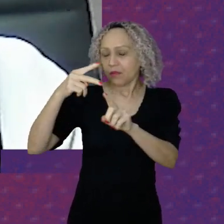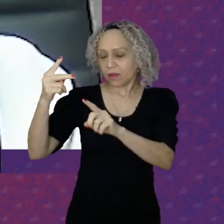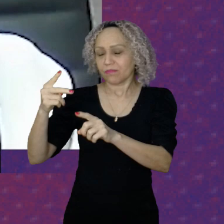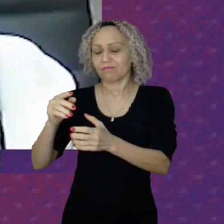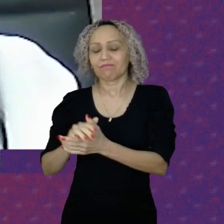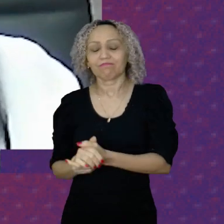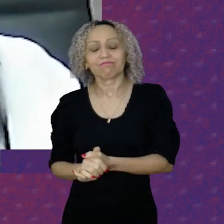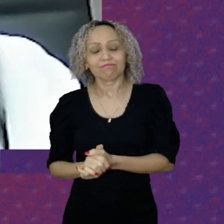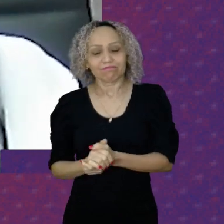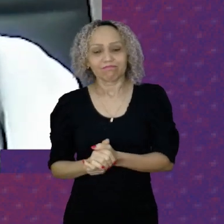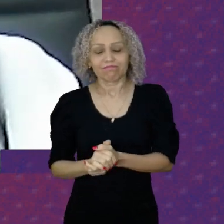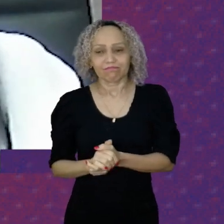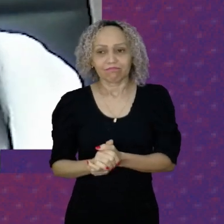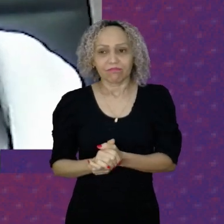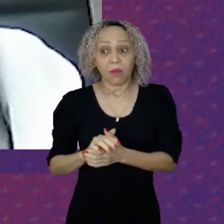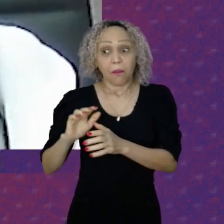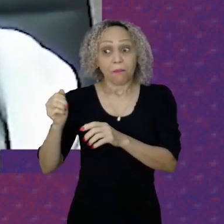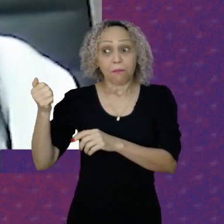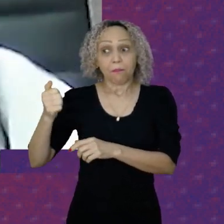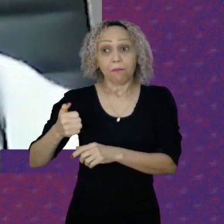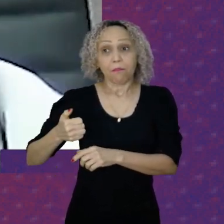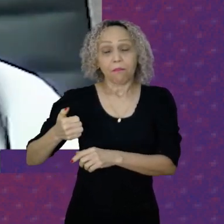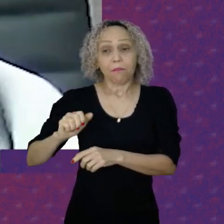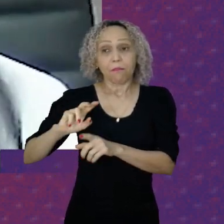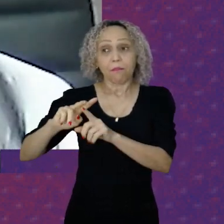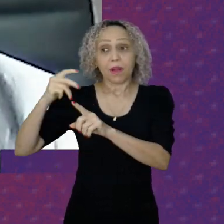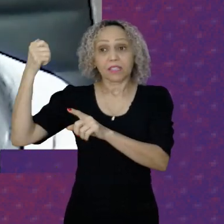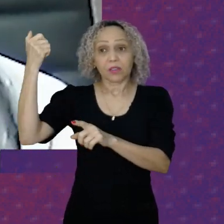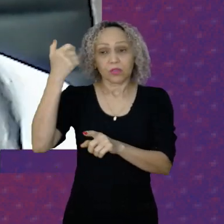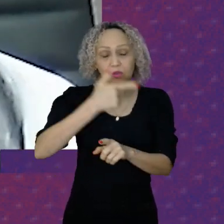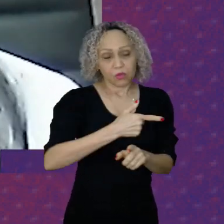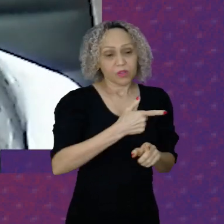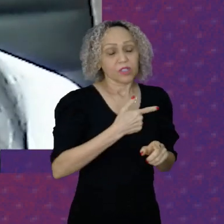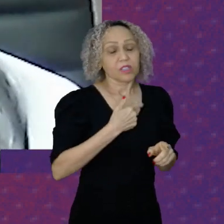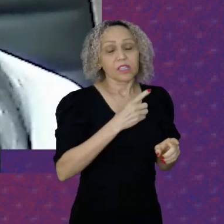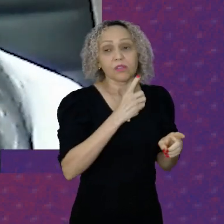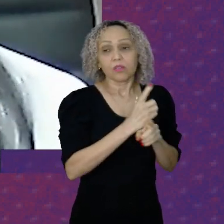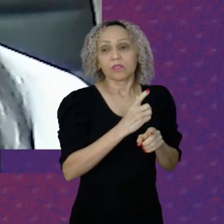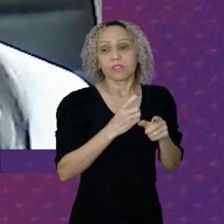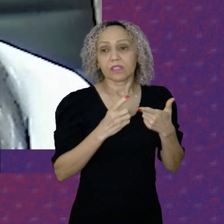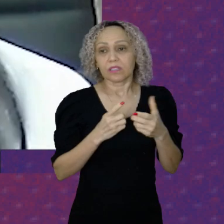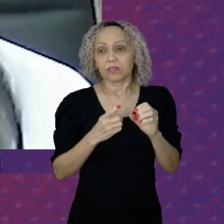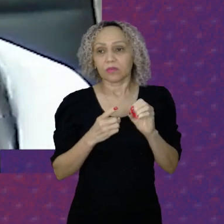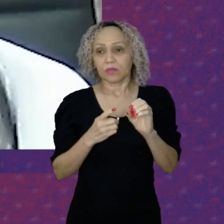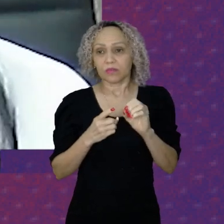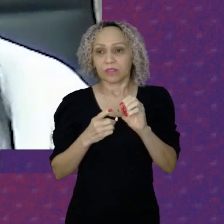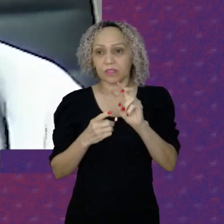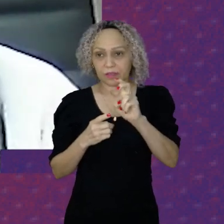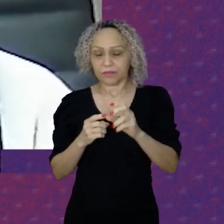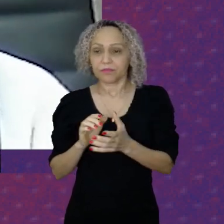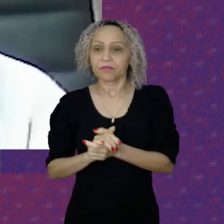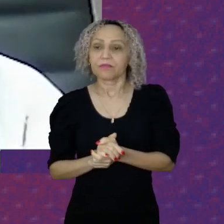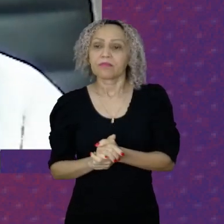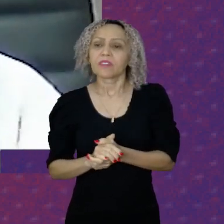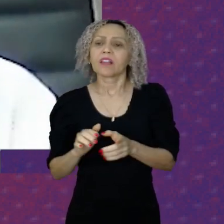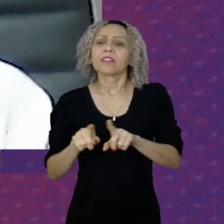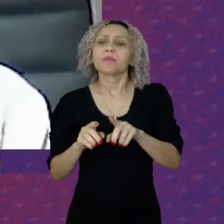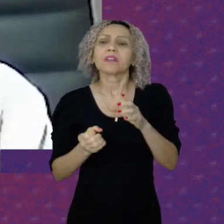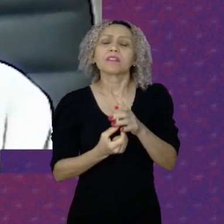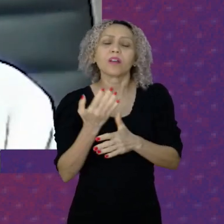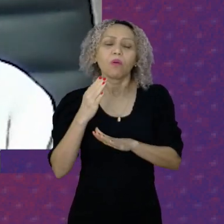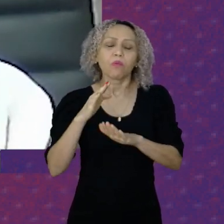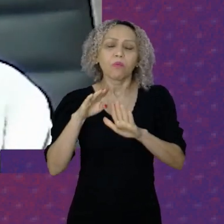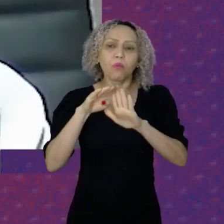2005. Nós implantamos o maior programa de segurança alimentar do país. Inclusive, eu fui